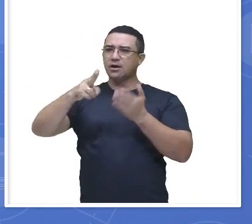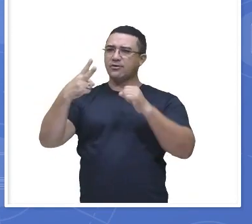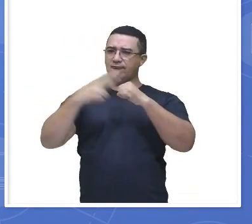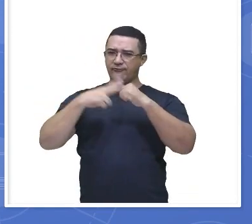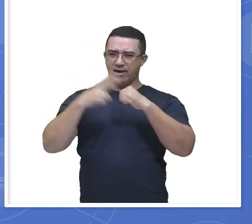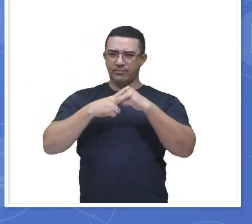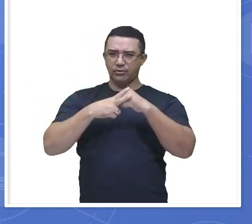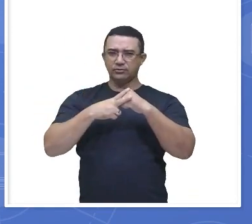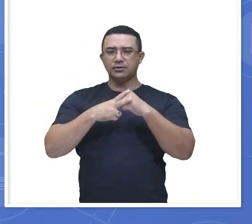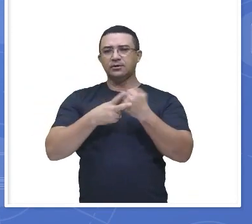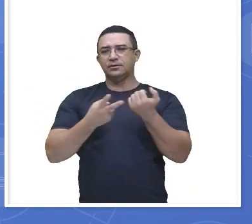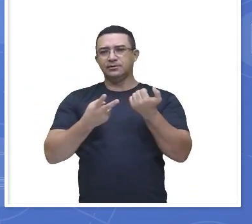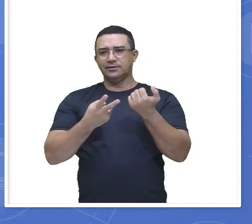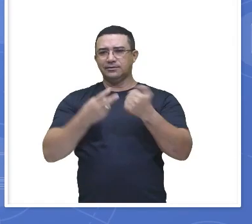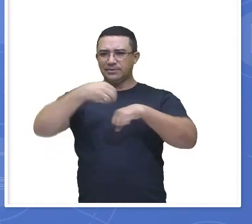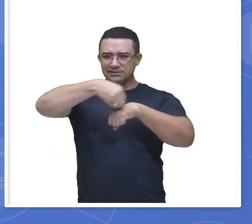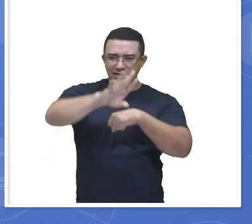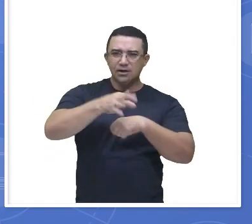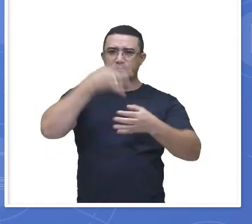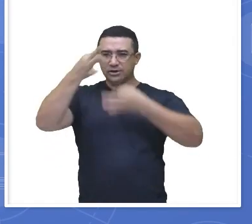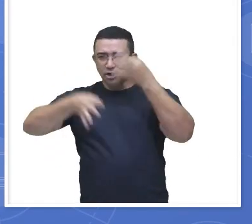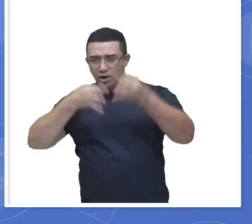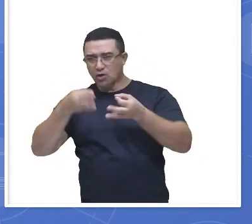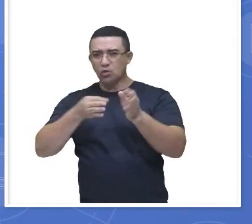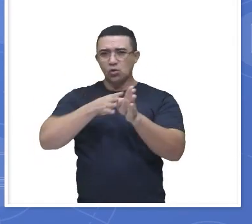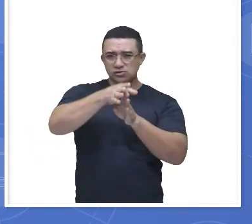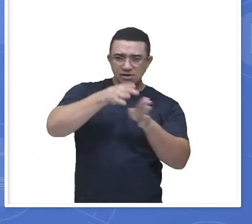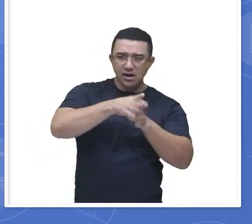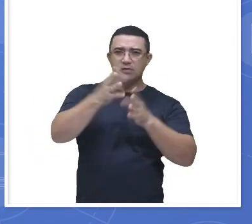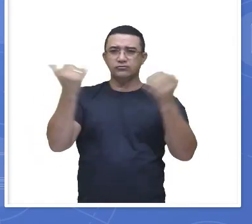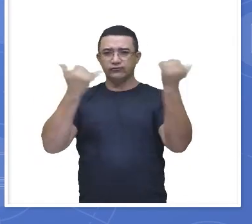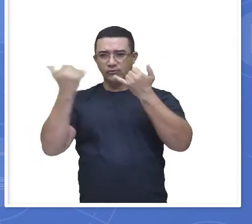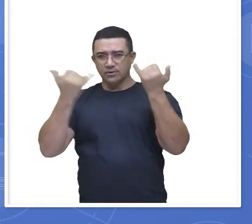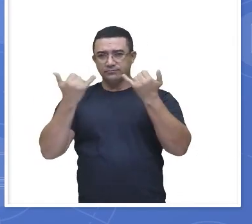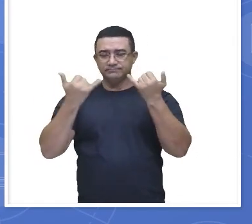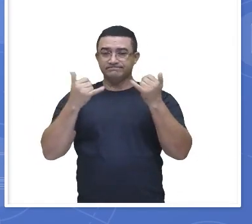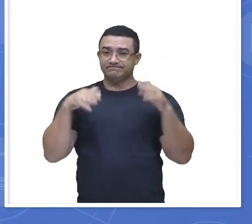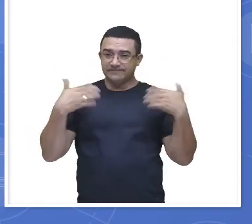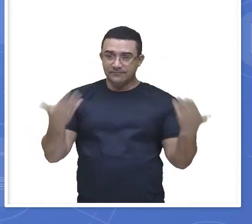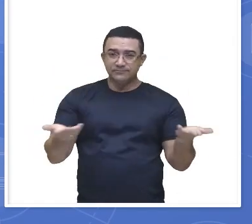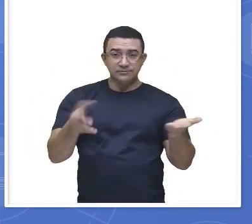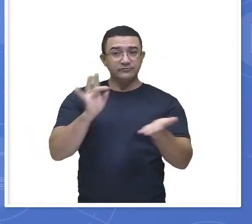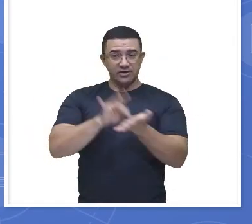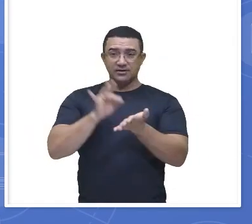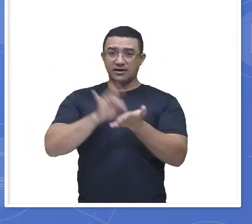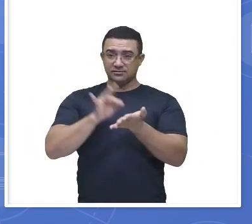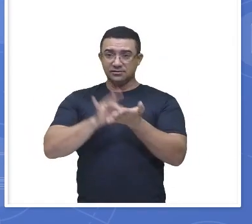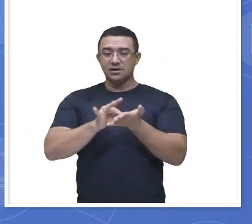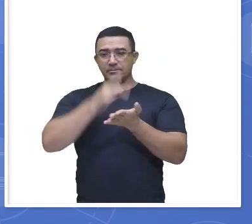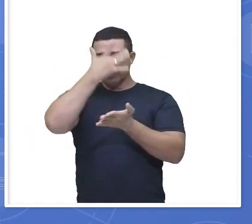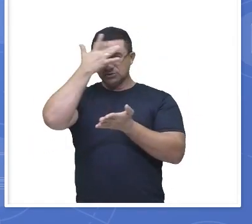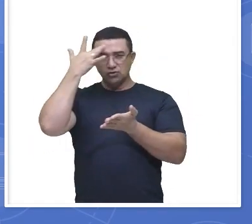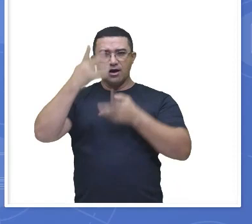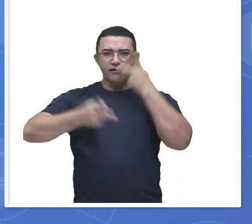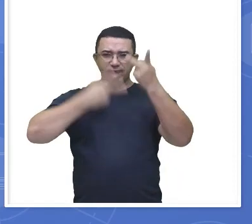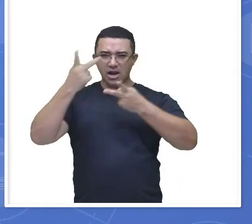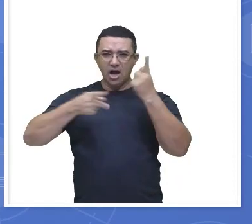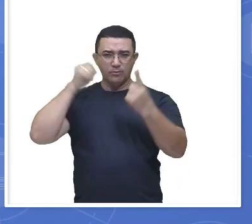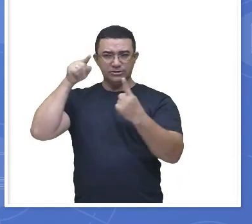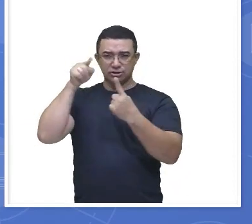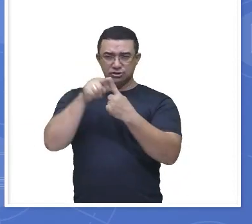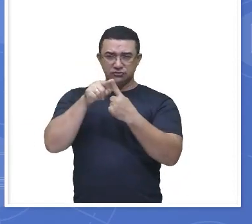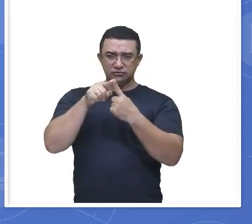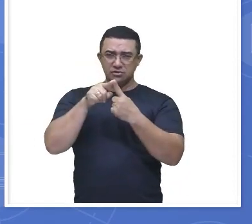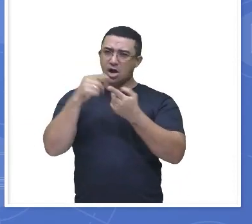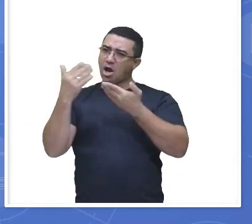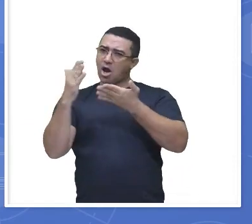Passar a opinião, passar a informação, instruir, informar, enfim. De fato, quando a gente vai falar de objetivo de algo,